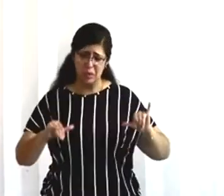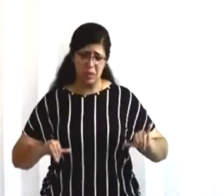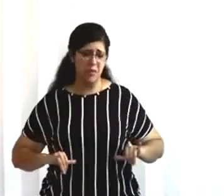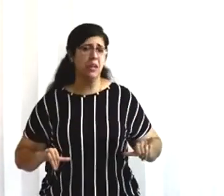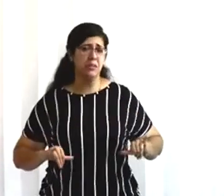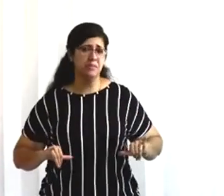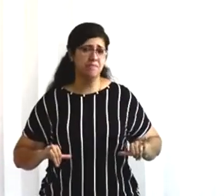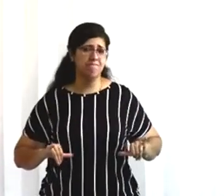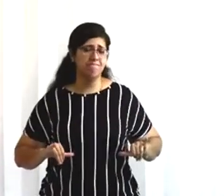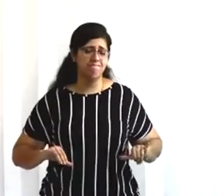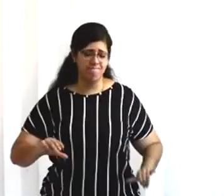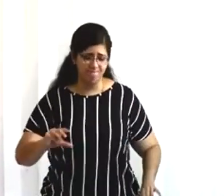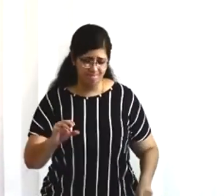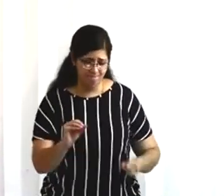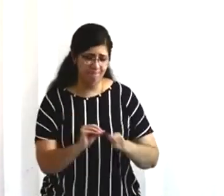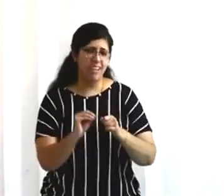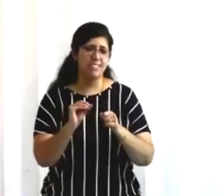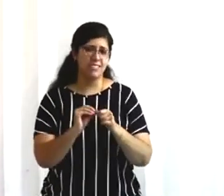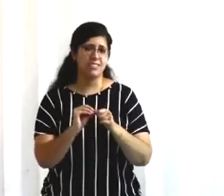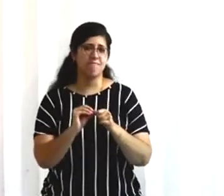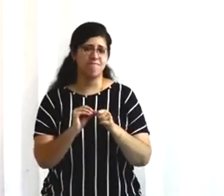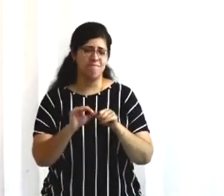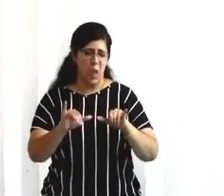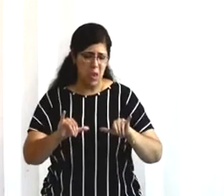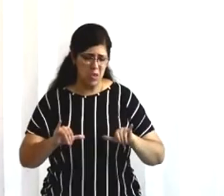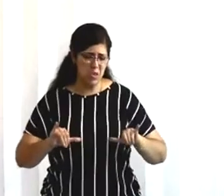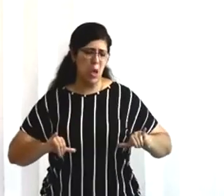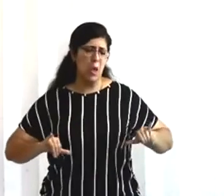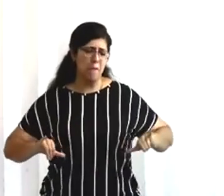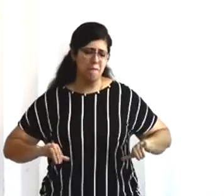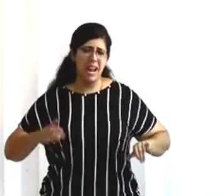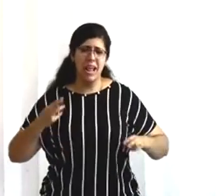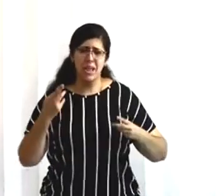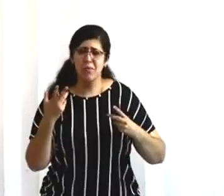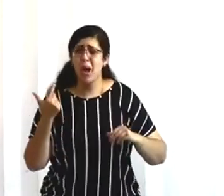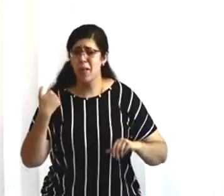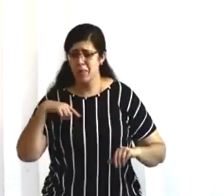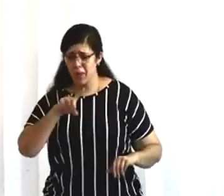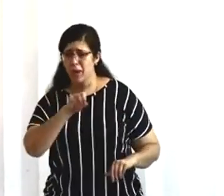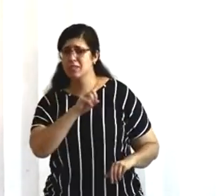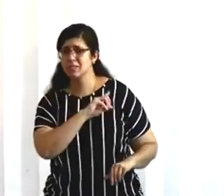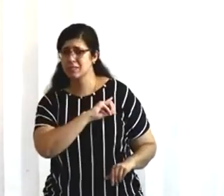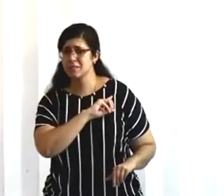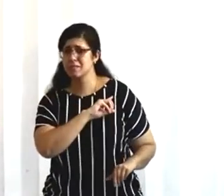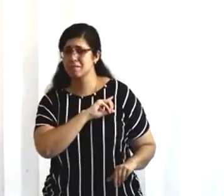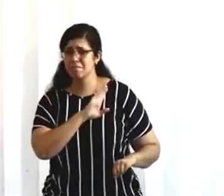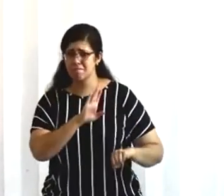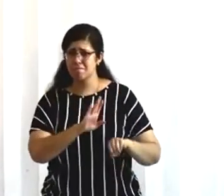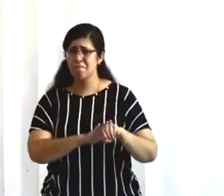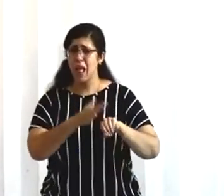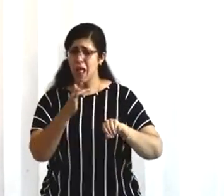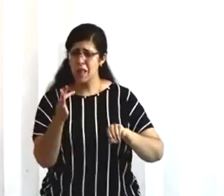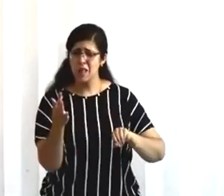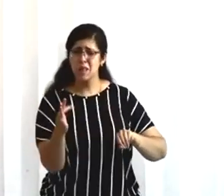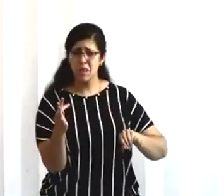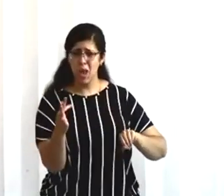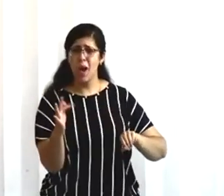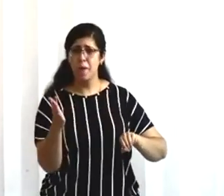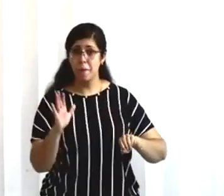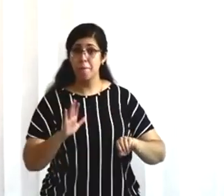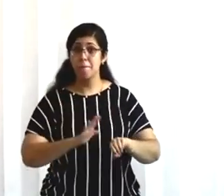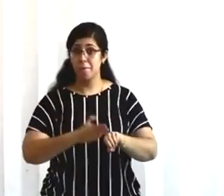Ele fez, Ele passou, Ele sofreu como nós sofremos, Ele teve as mesmas necessidades que nós